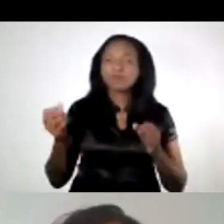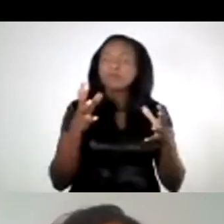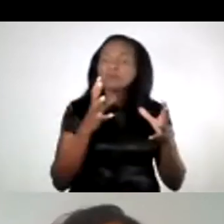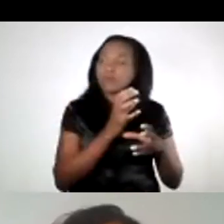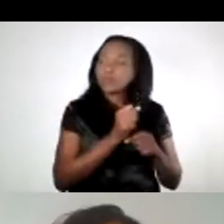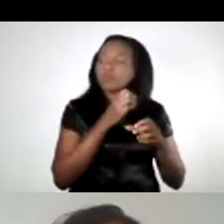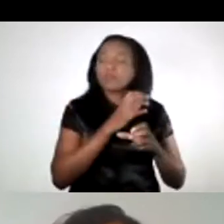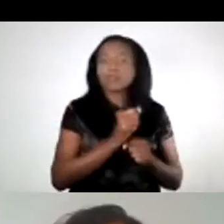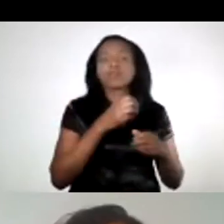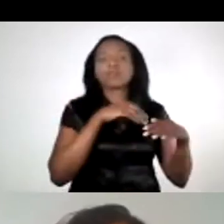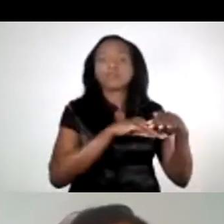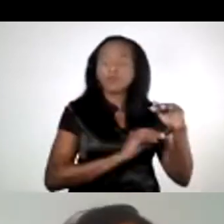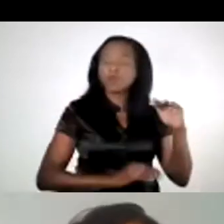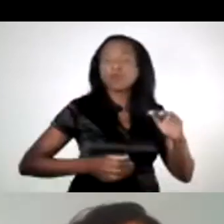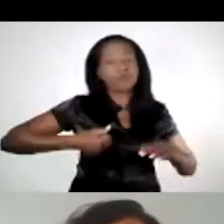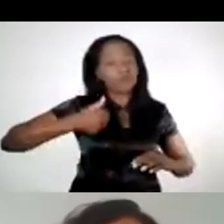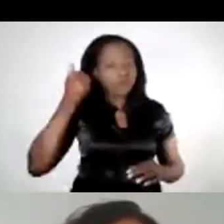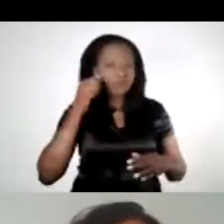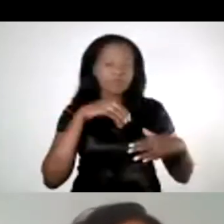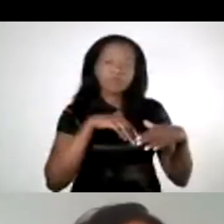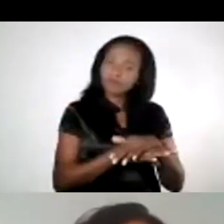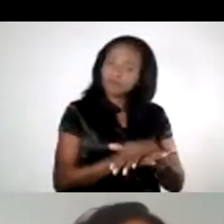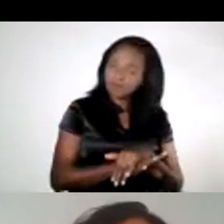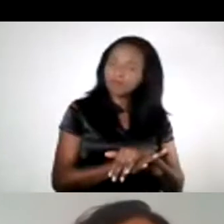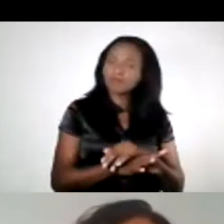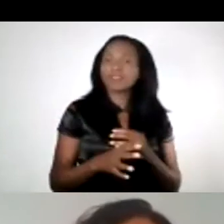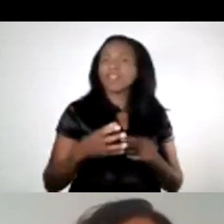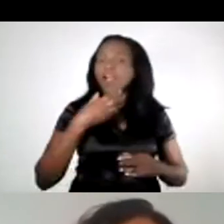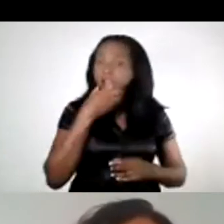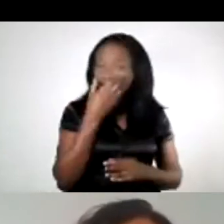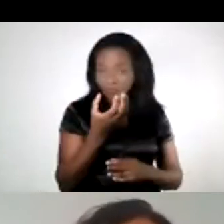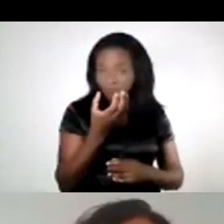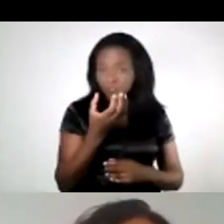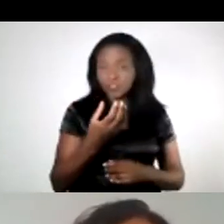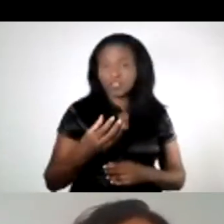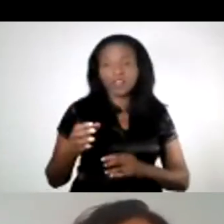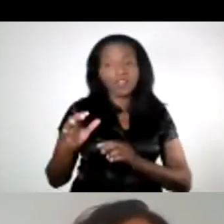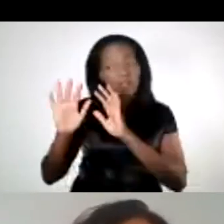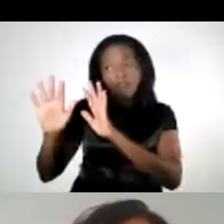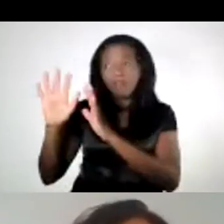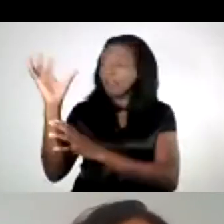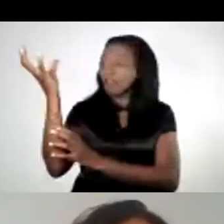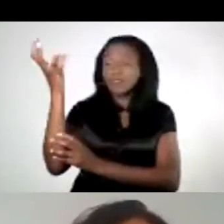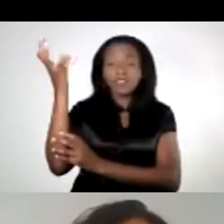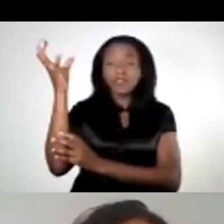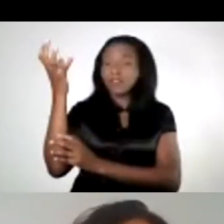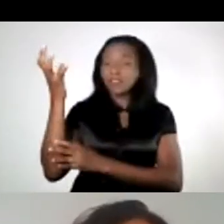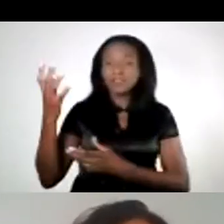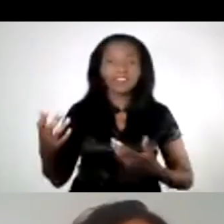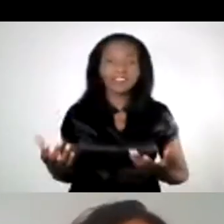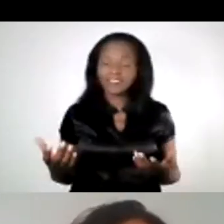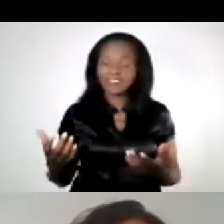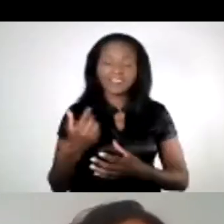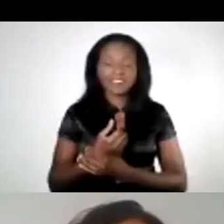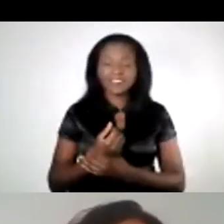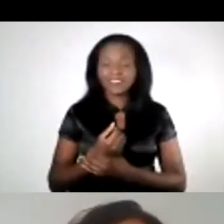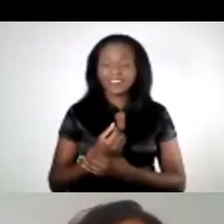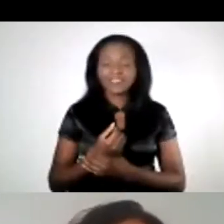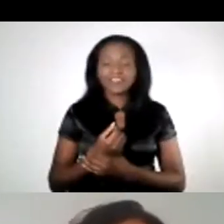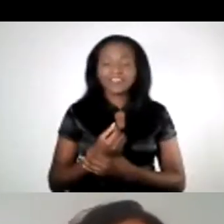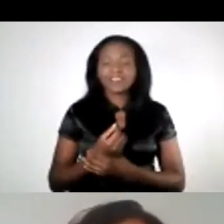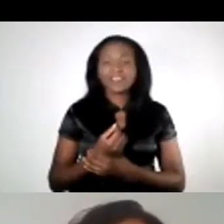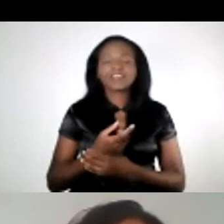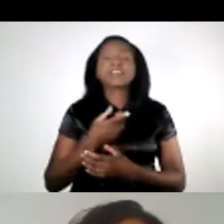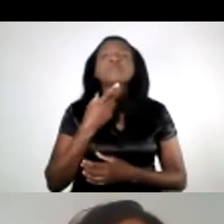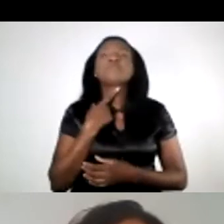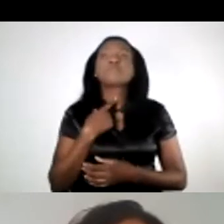E o melhor lugar de se guardar as frutas são nas árvores, né? Então, para quem? E quando eu estou com